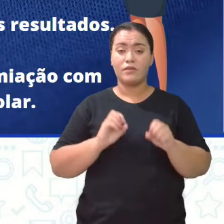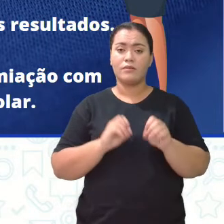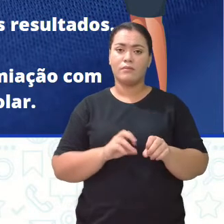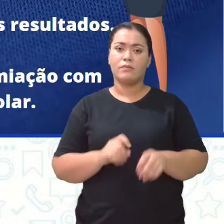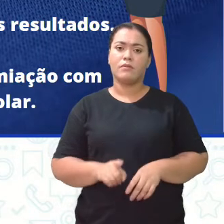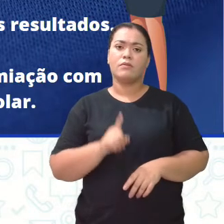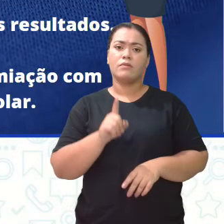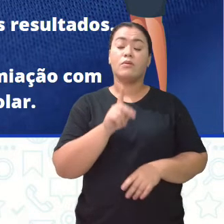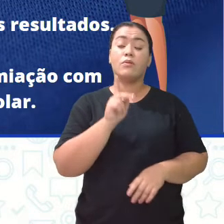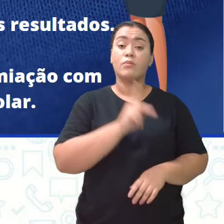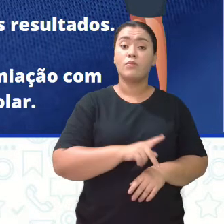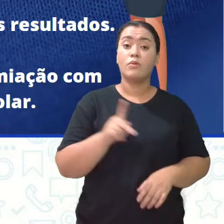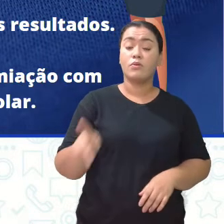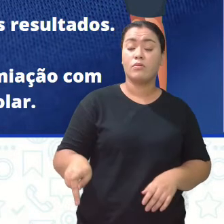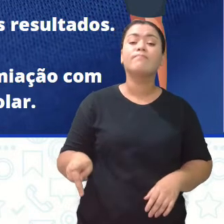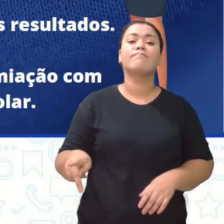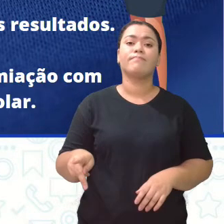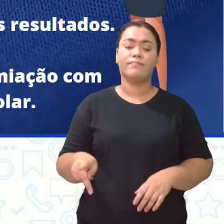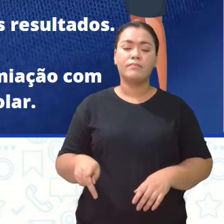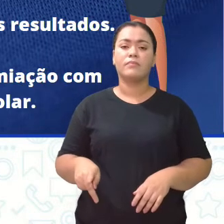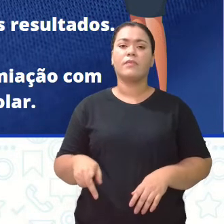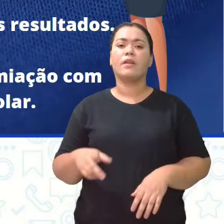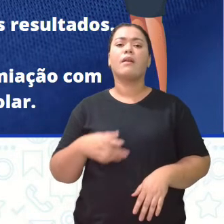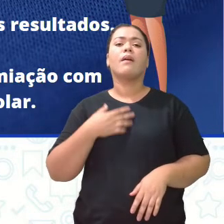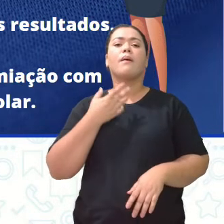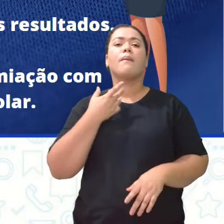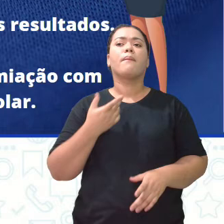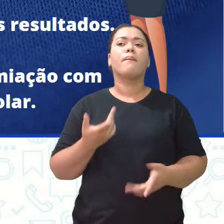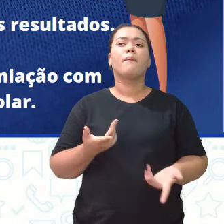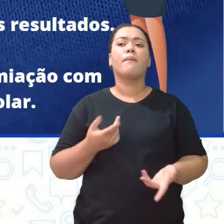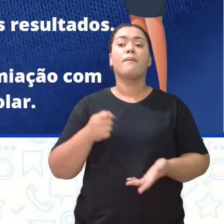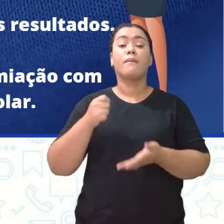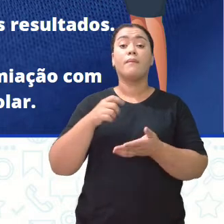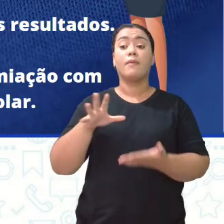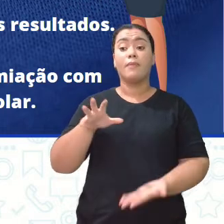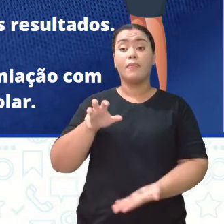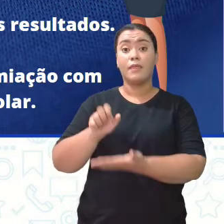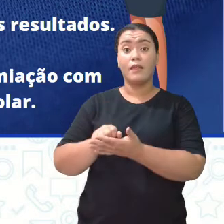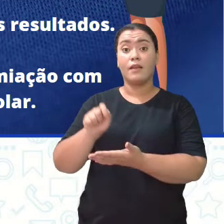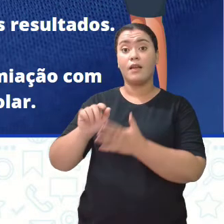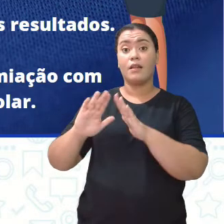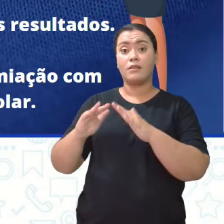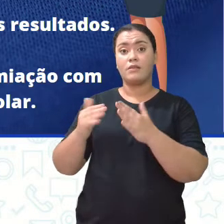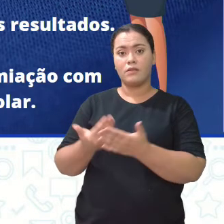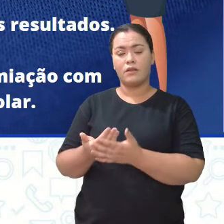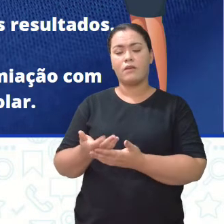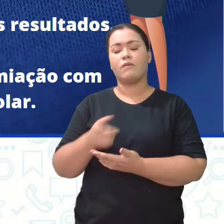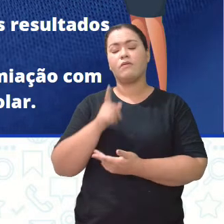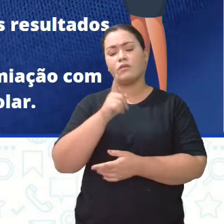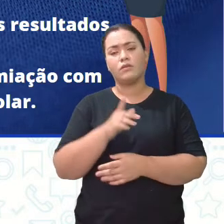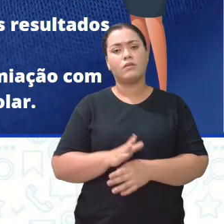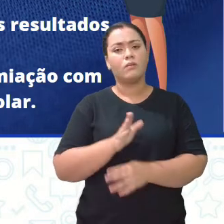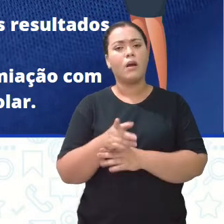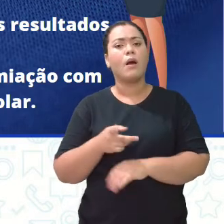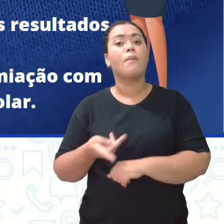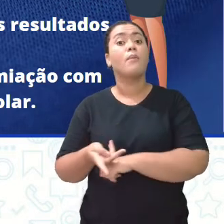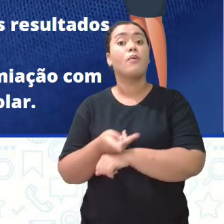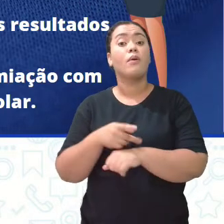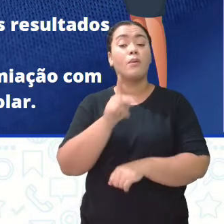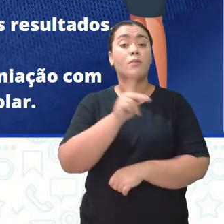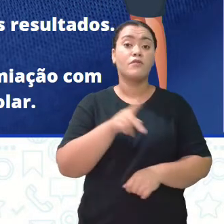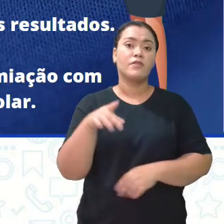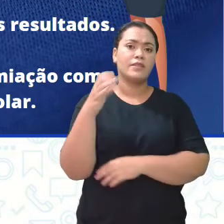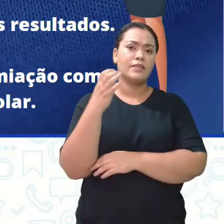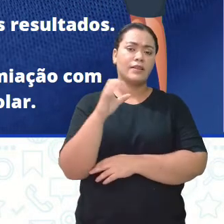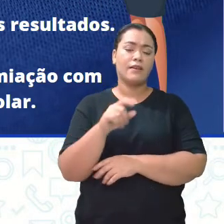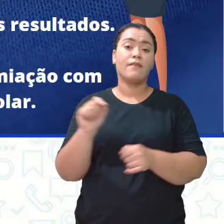seu professor ou professora vai fazer a inscrição da escola, vocês vão procurar o professor de ciências, né? Para que eles façam